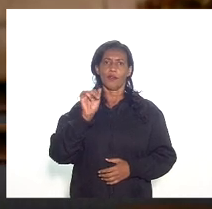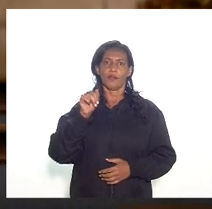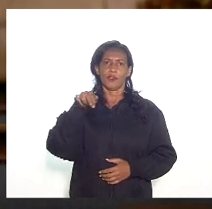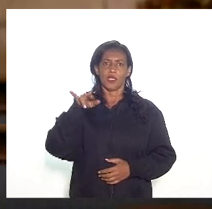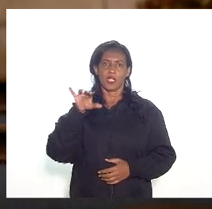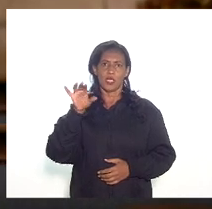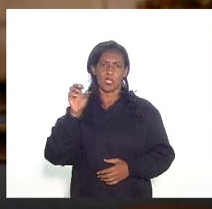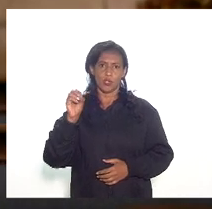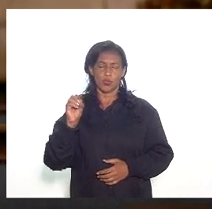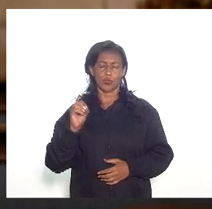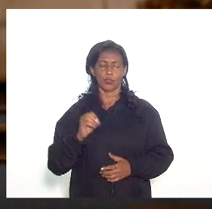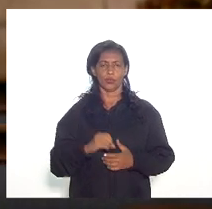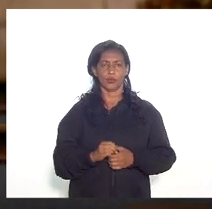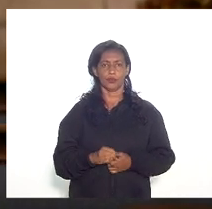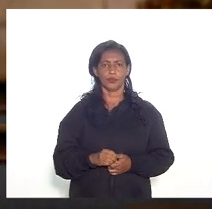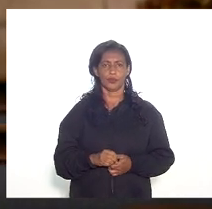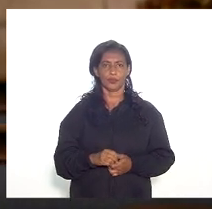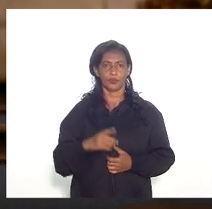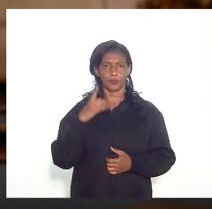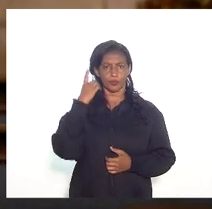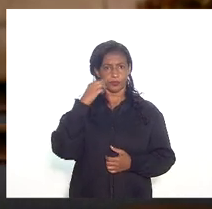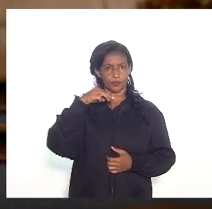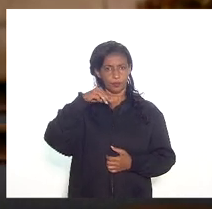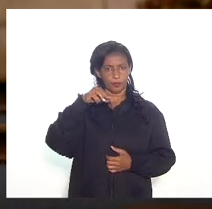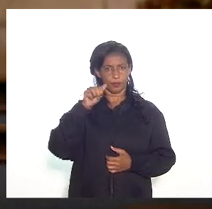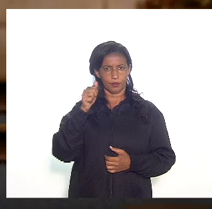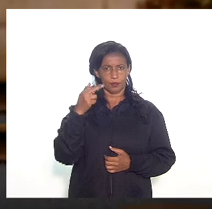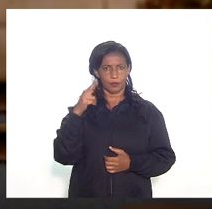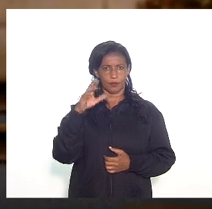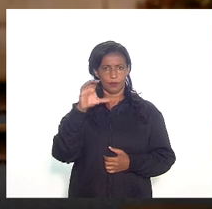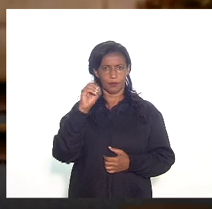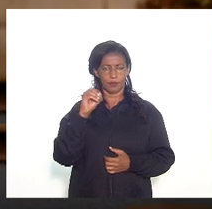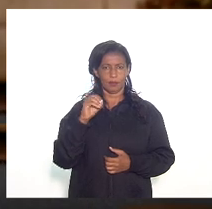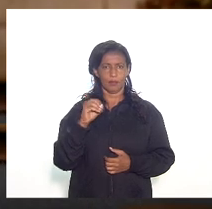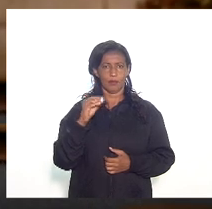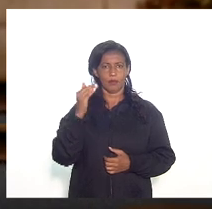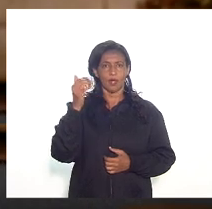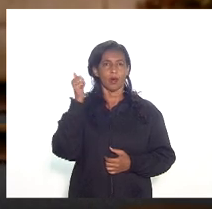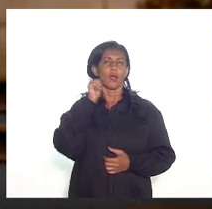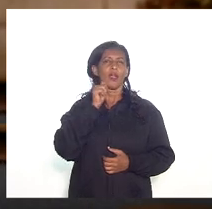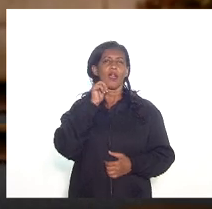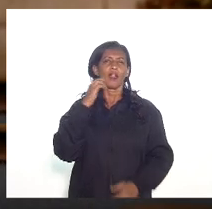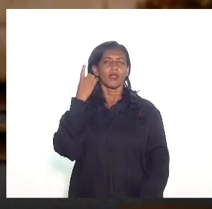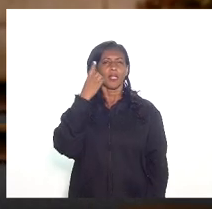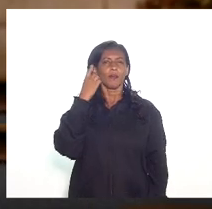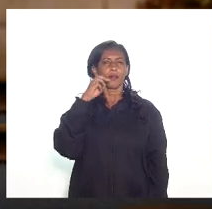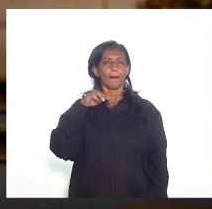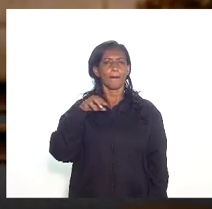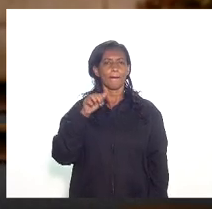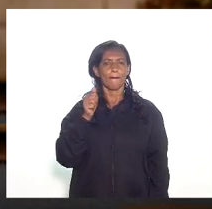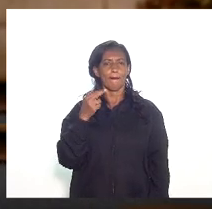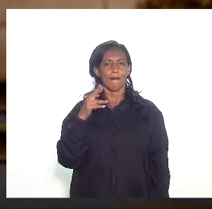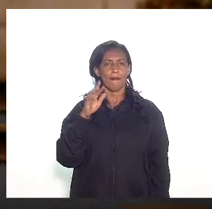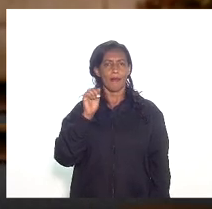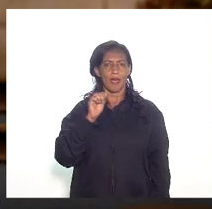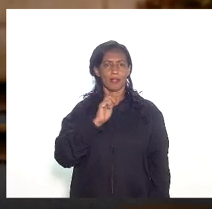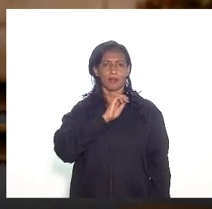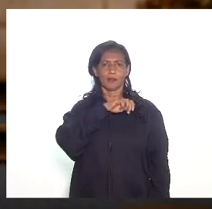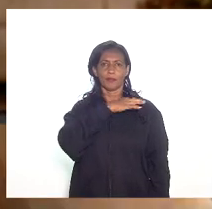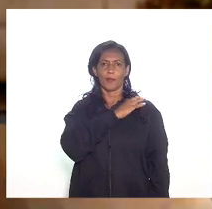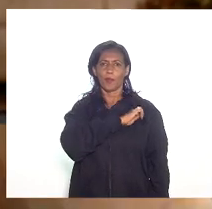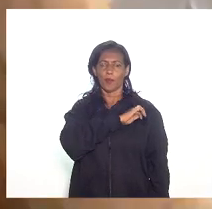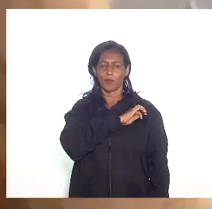deputado Marcos Vinícius deputada Marta Rocha presidente